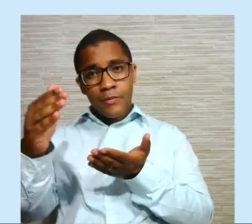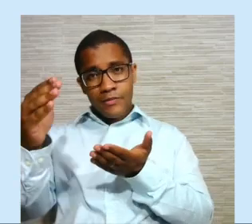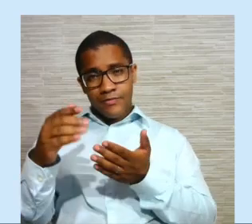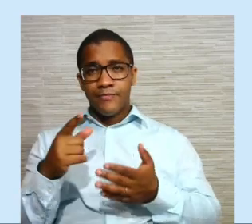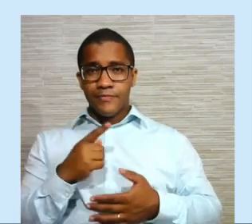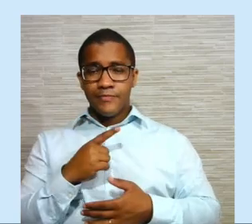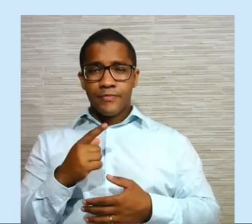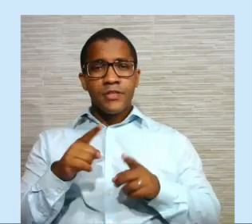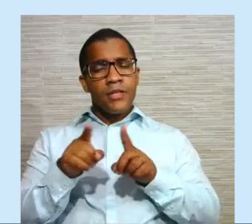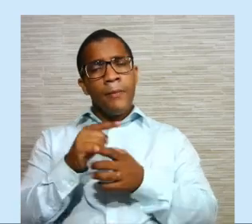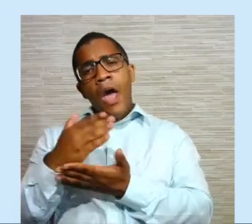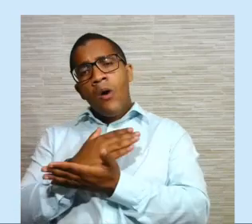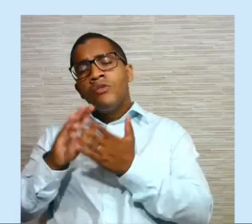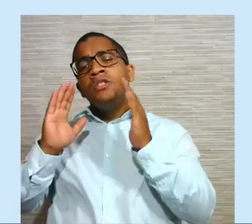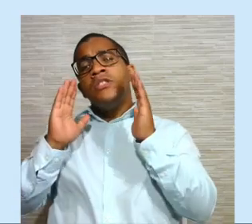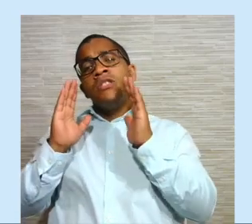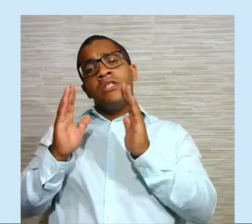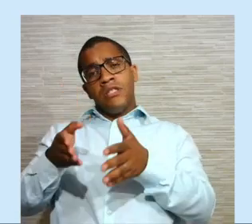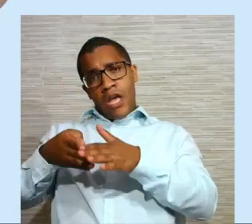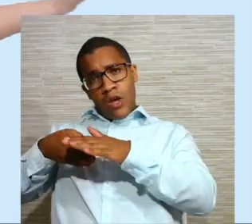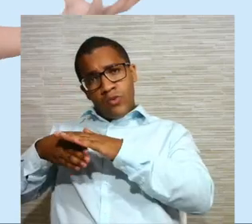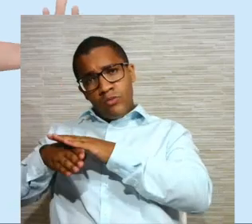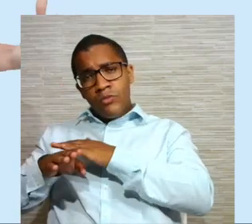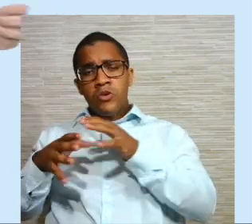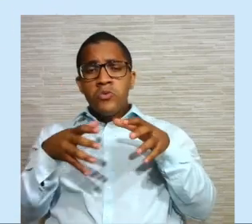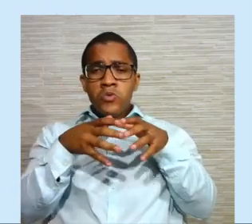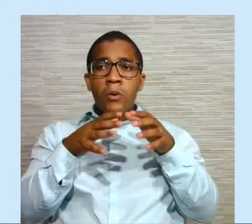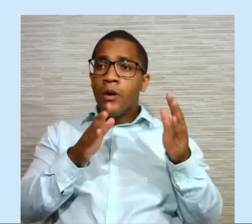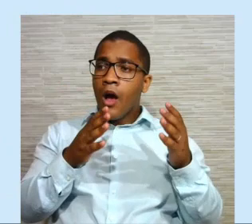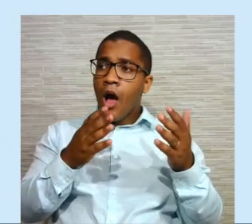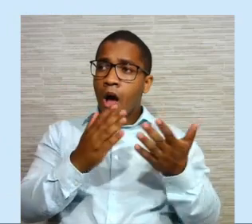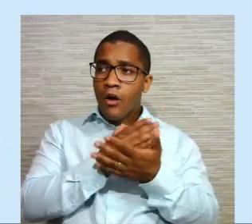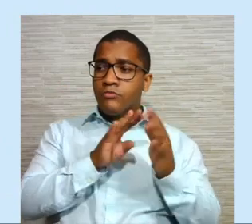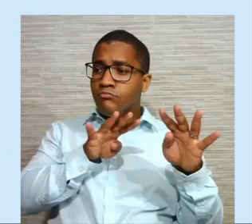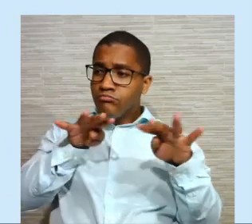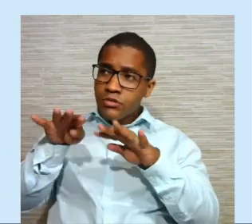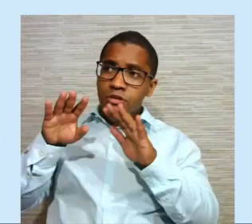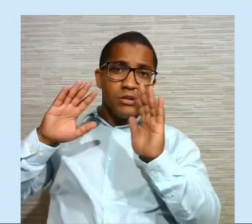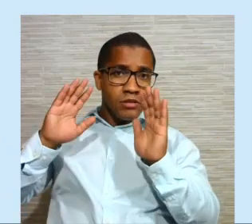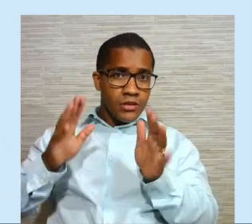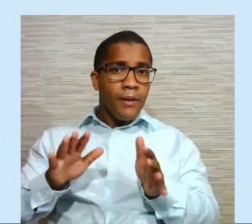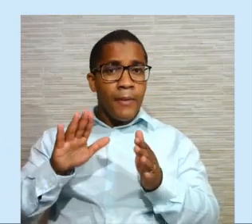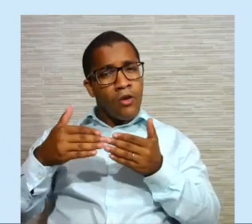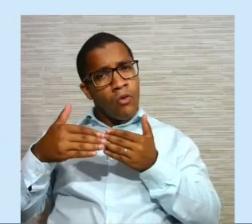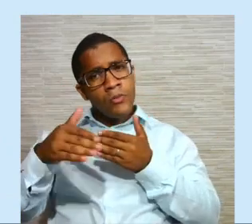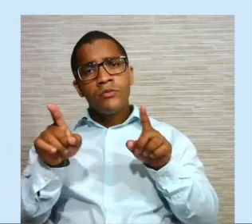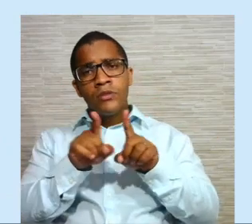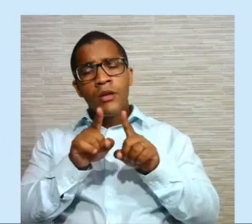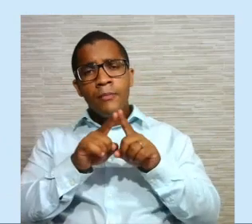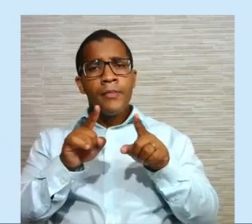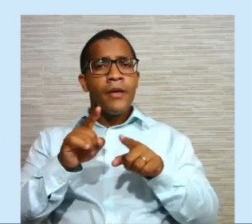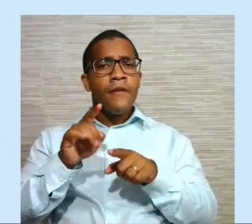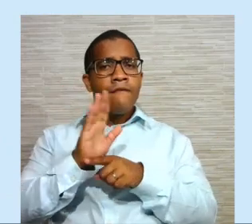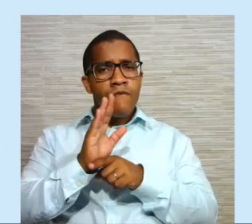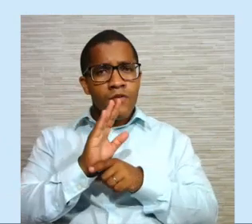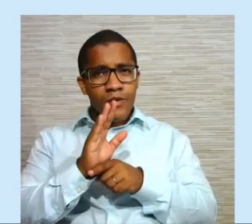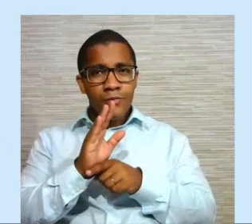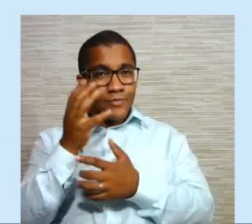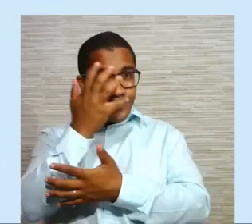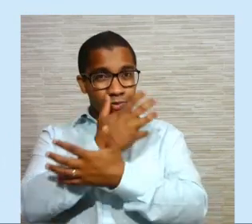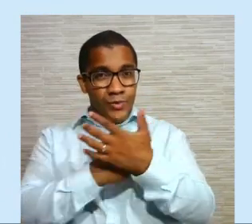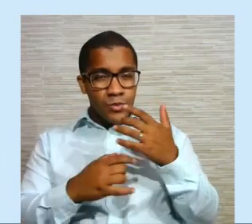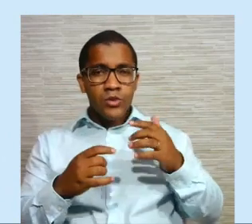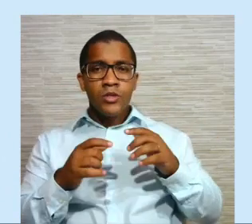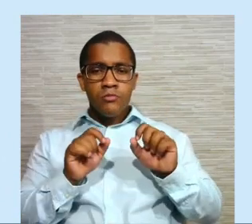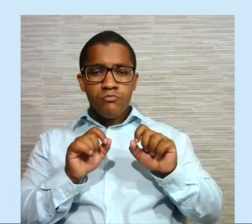tinham uma base, que já tinham um público na música, mesmo assim, eles começaram também a aprimorar os seus